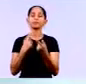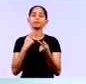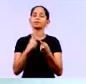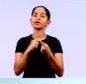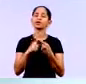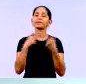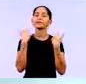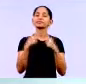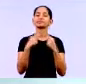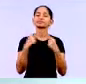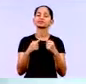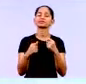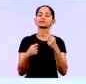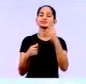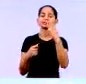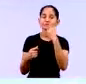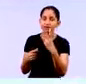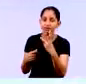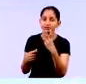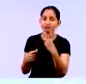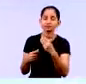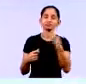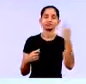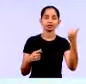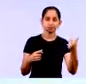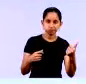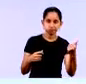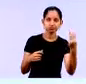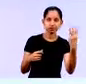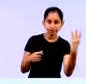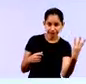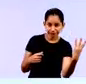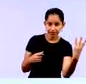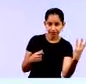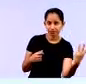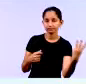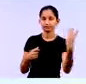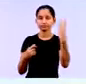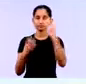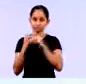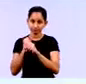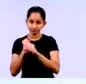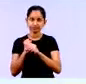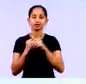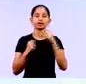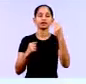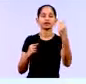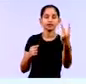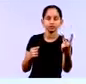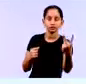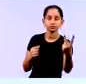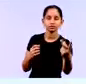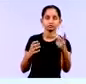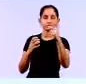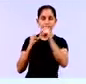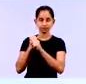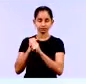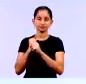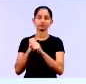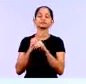matéria-prima alfa e vou precisar de 2 unidades da matéria-prima